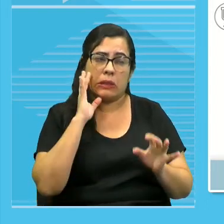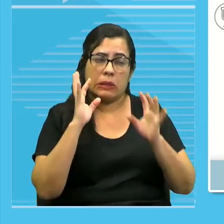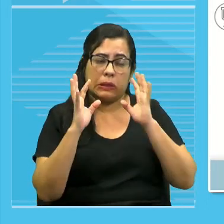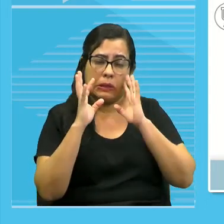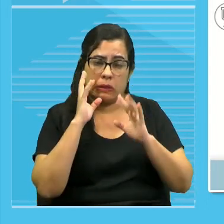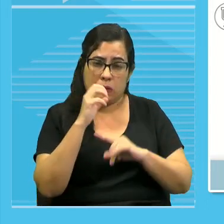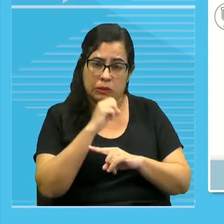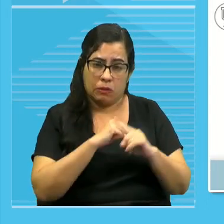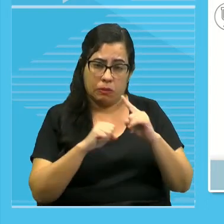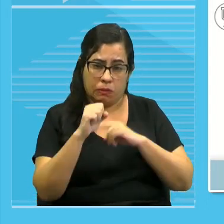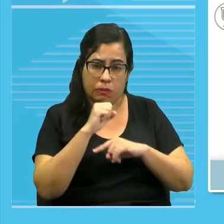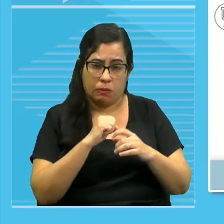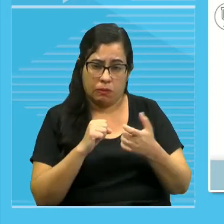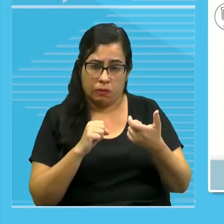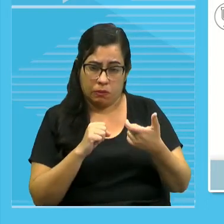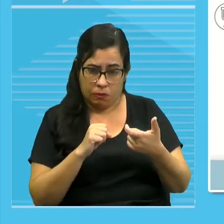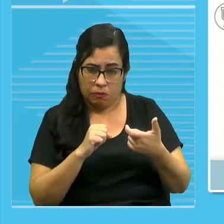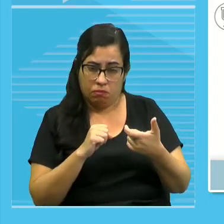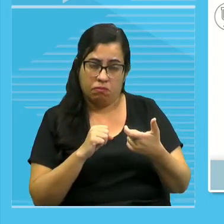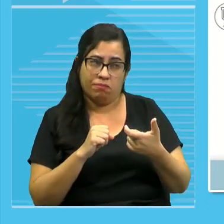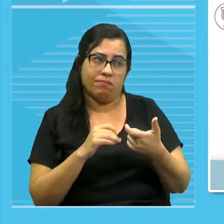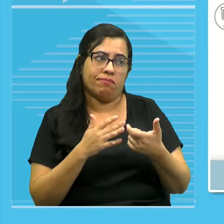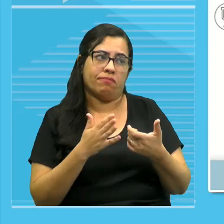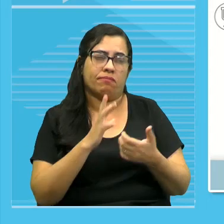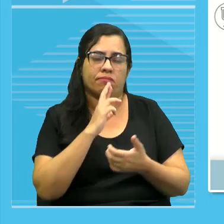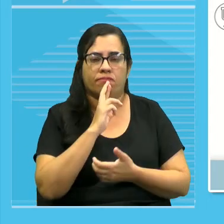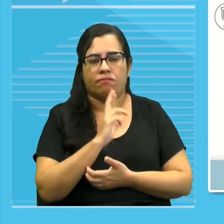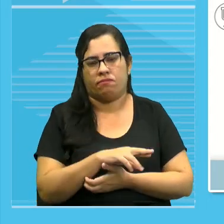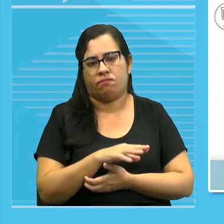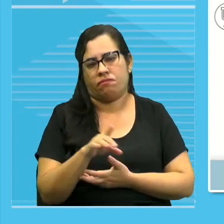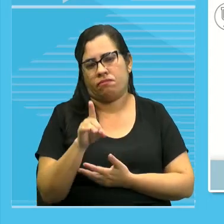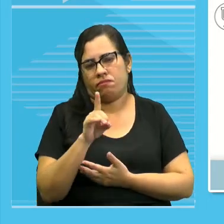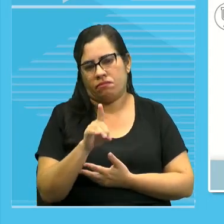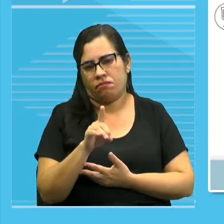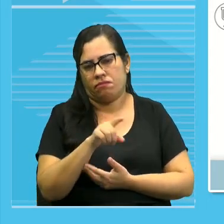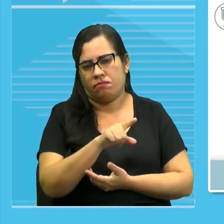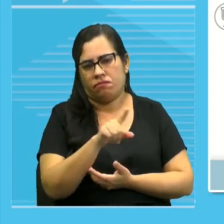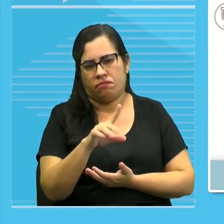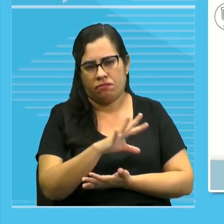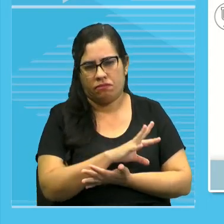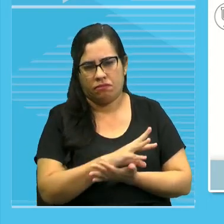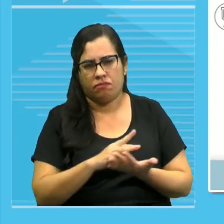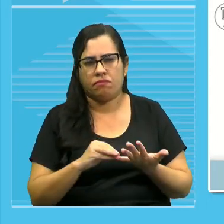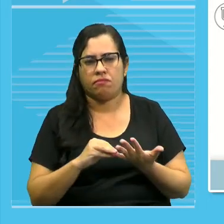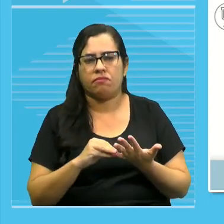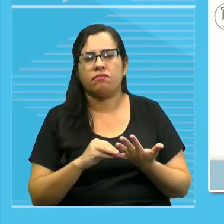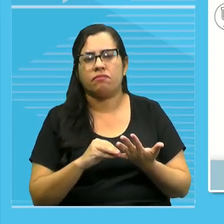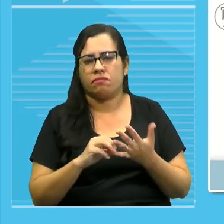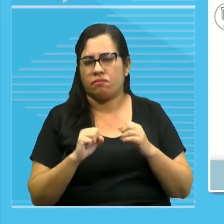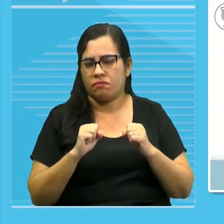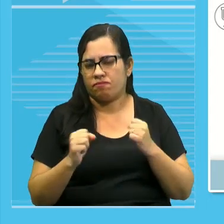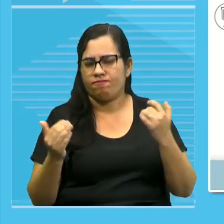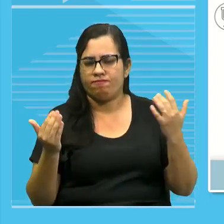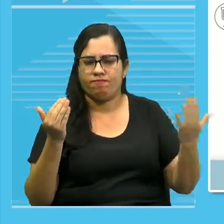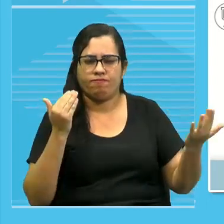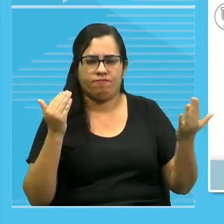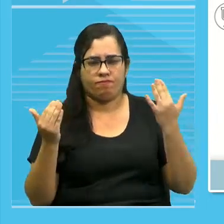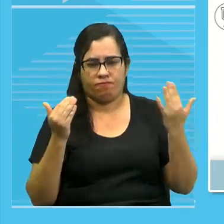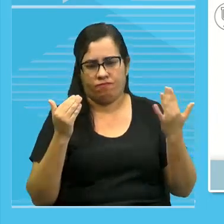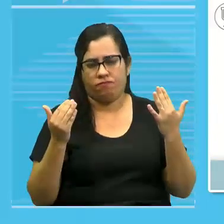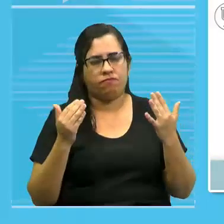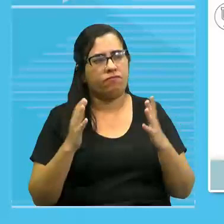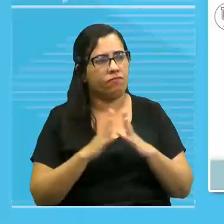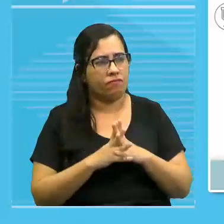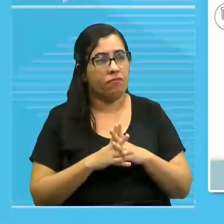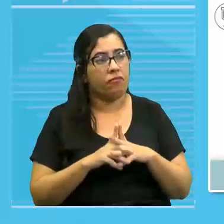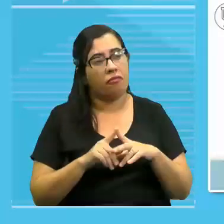né a letra D tá vocês podem fazer o print e depois é comparar mas Eu